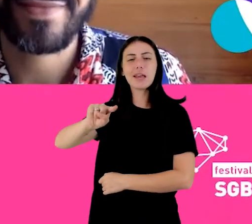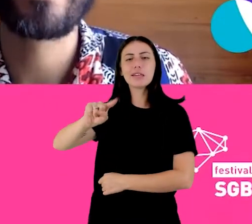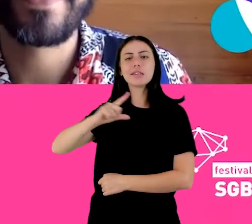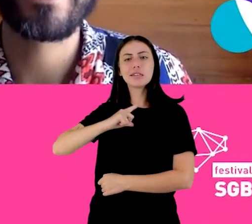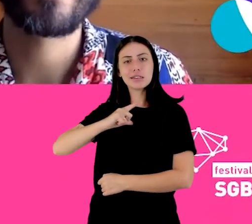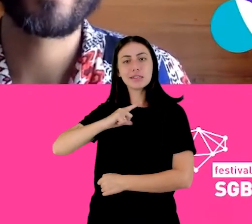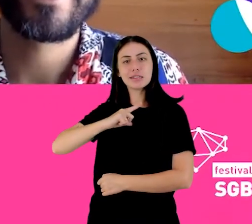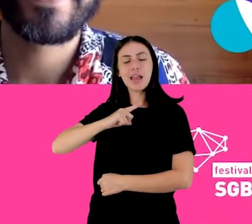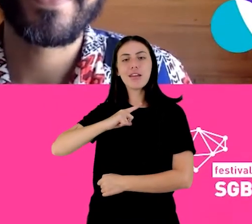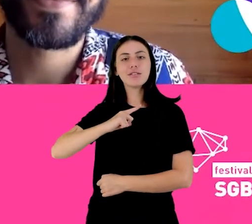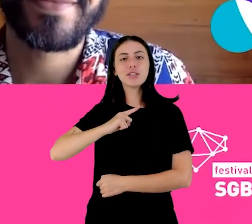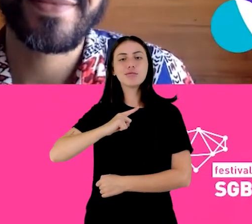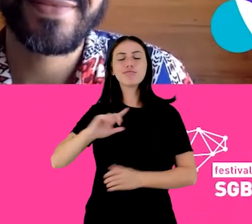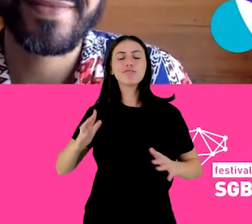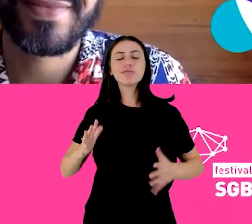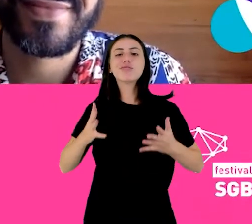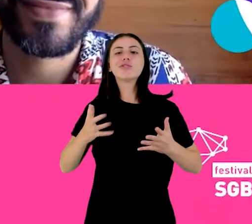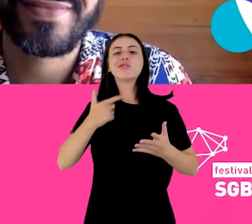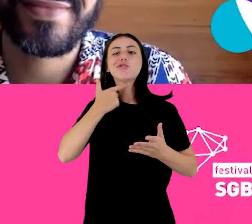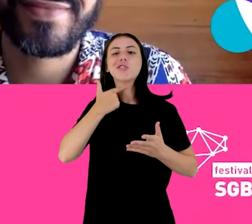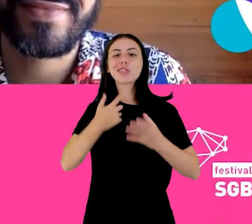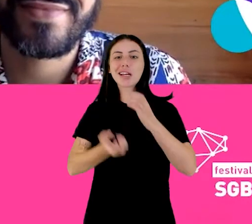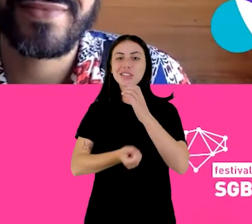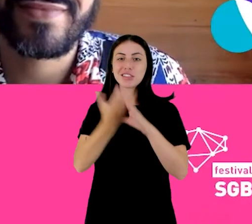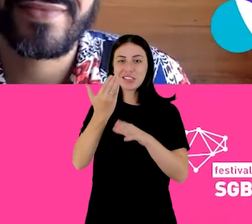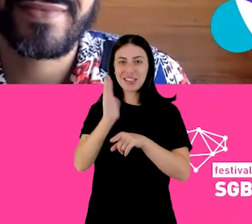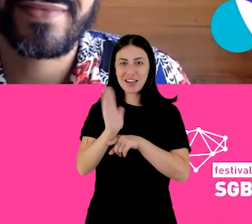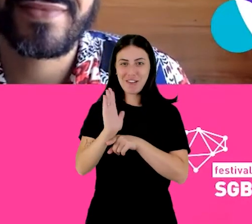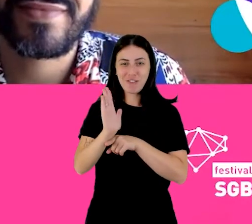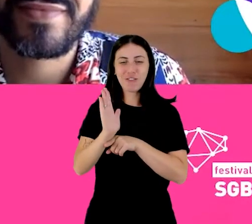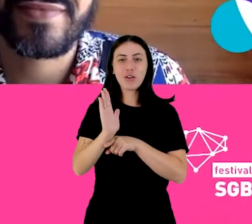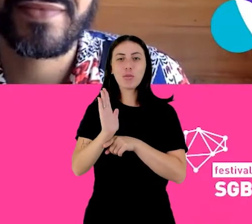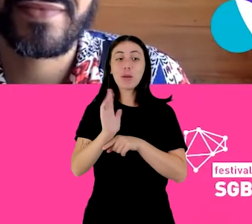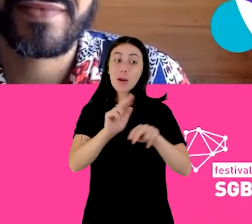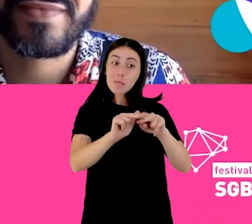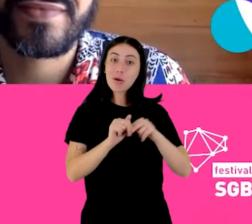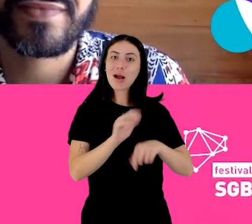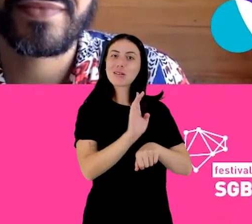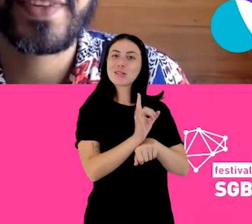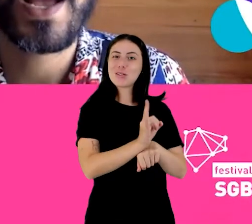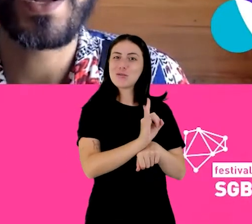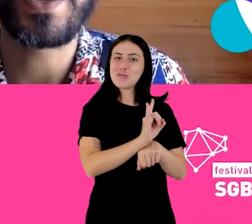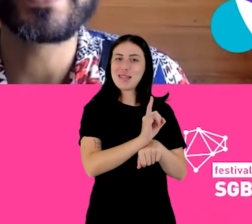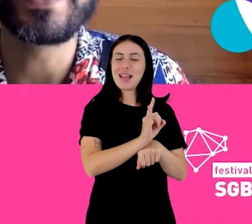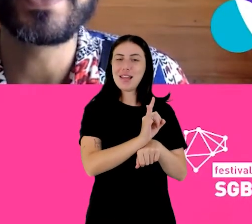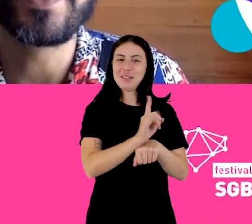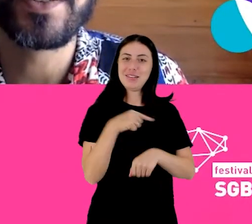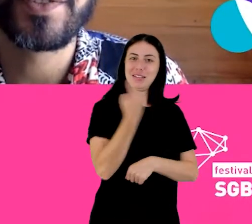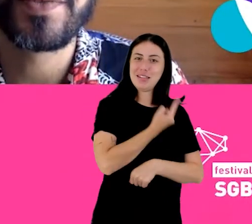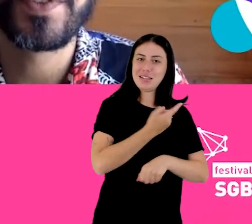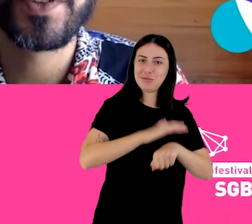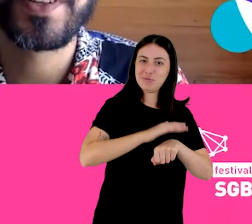E aí, para fazer um link com o Menino 23, ele foi inspirado no Menino 23. E